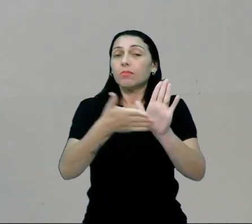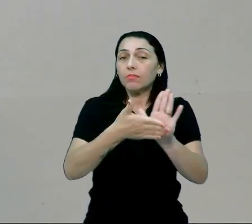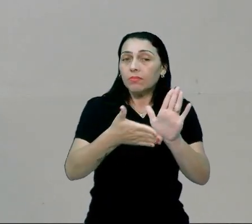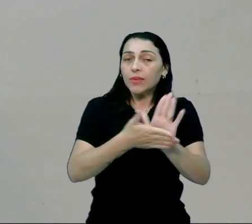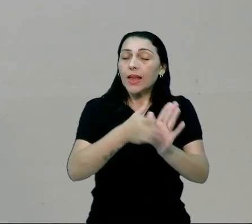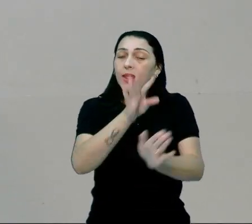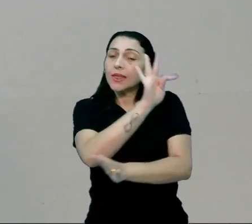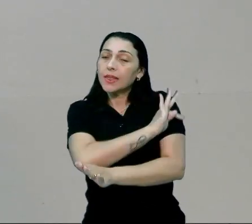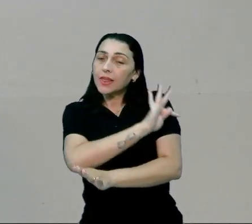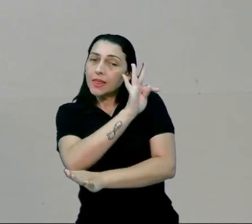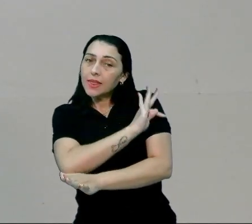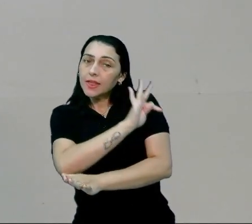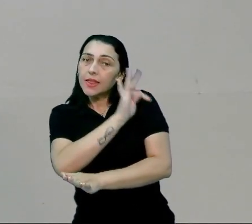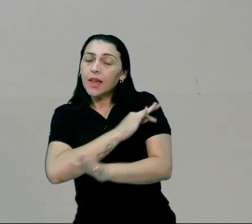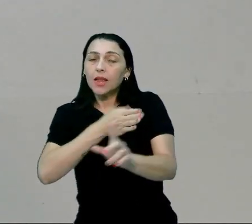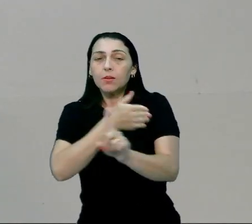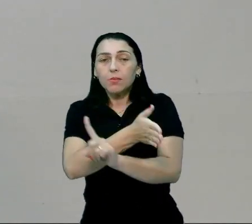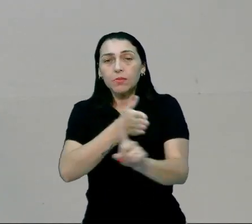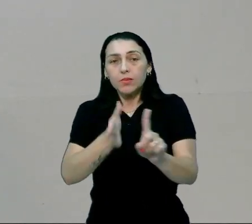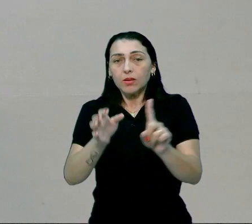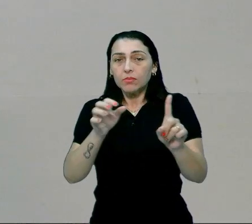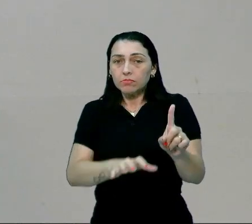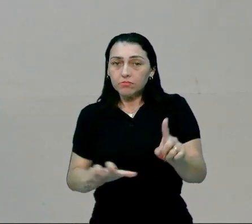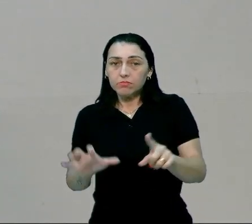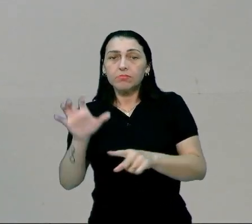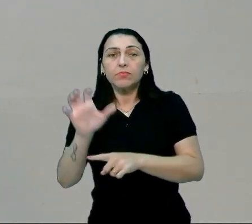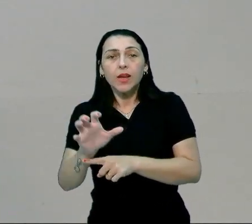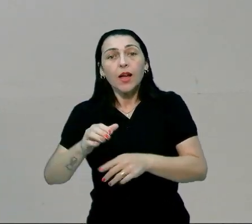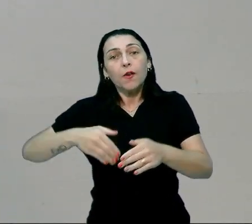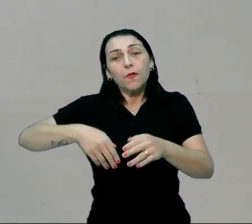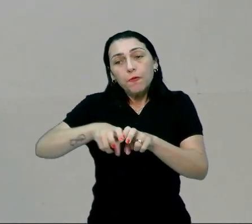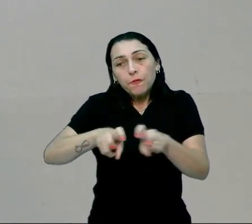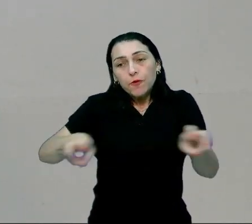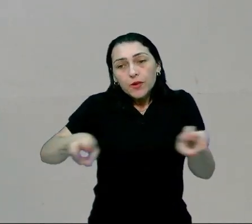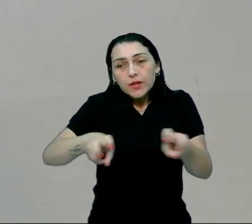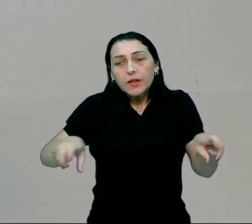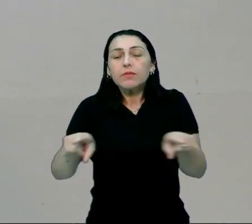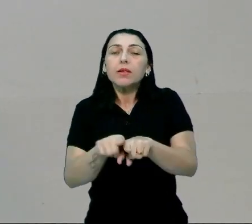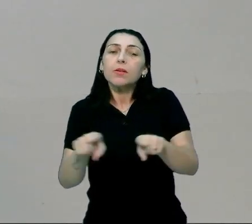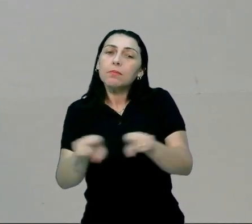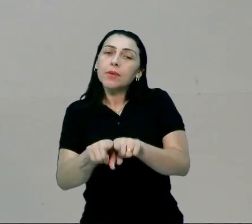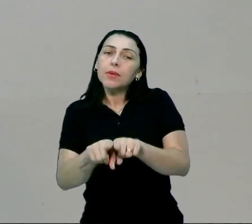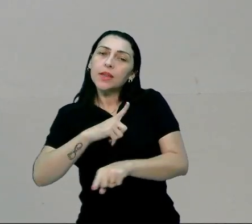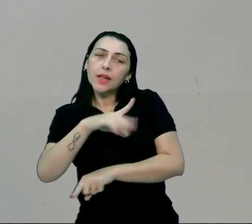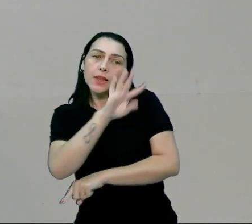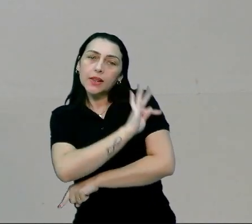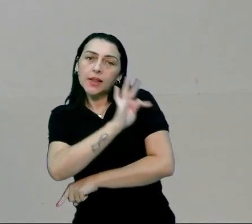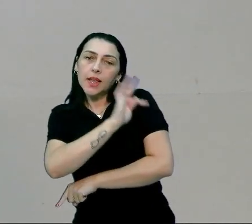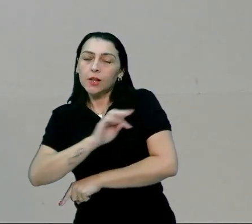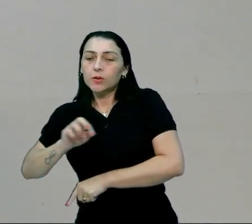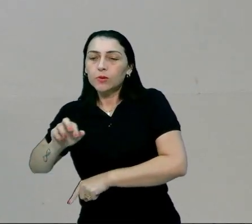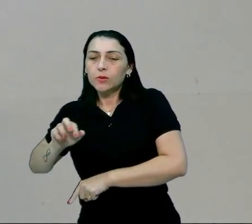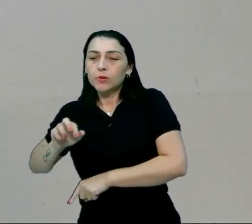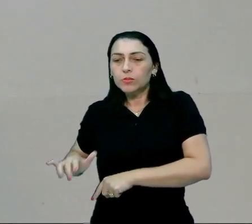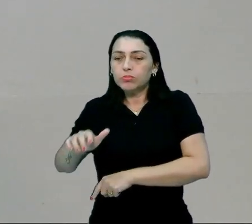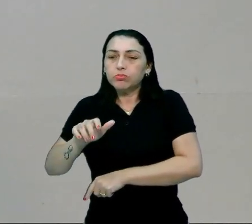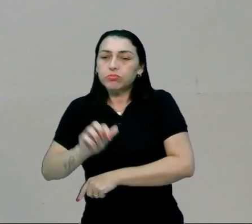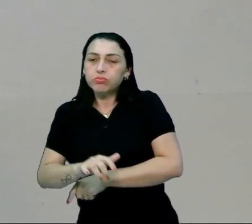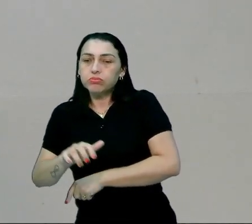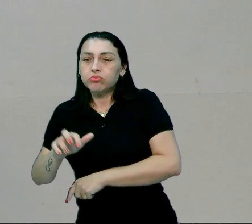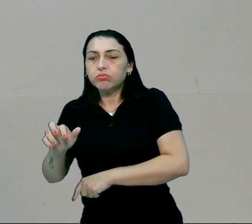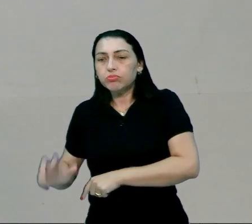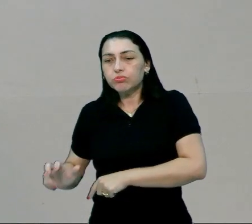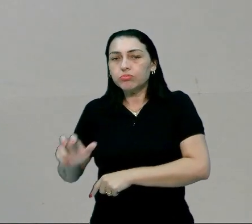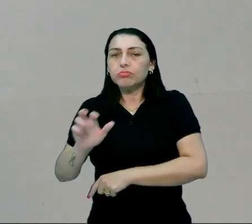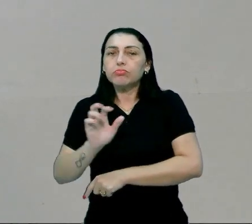a técnica de cada modalidade. No caso do handebol, no caso do futsal, ambos têm a técnica, o fundamento do drible. E o drible é justamente eu estar em